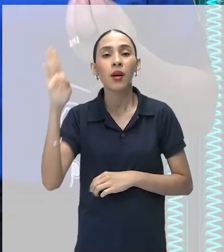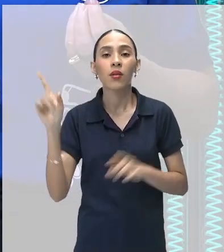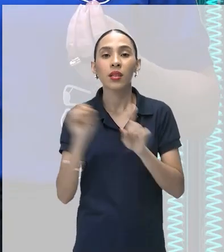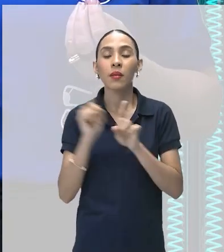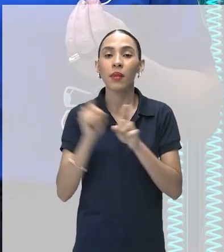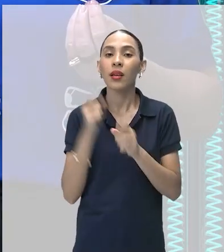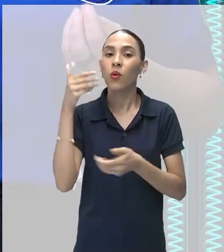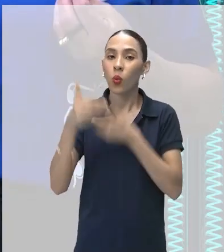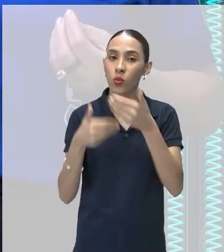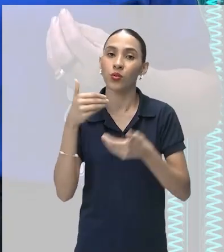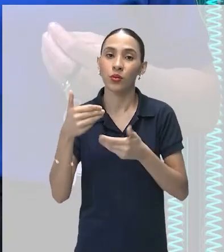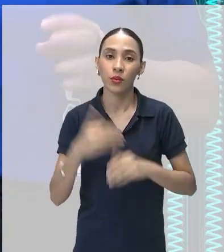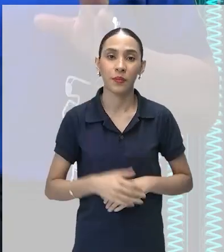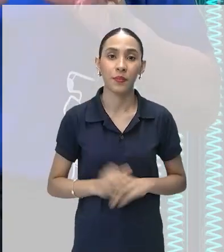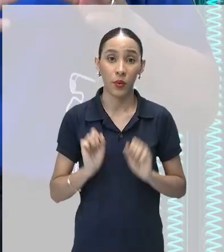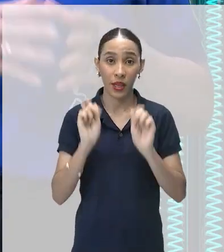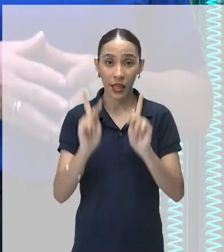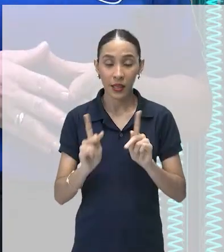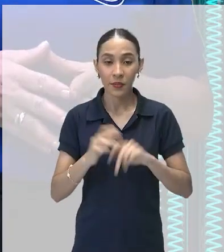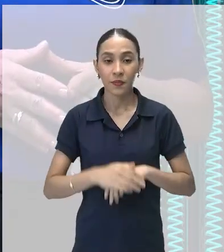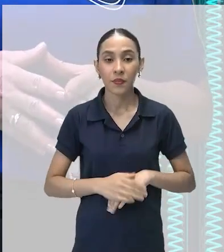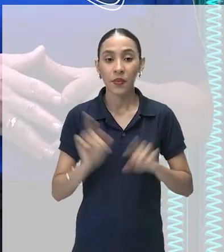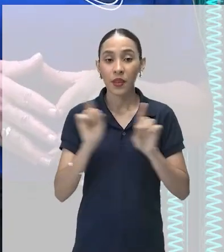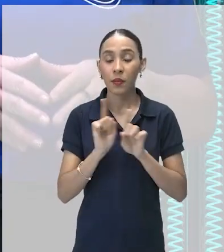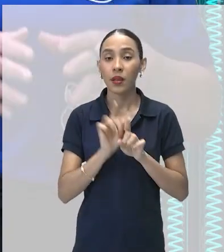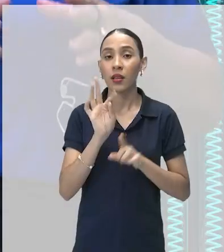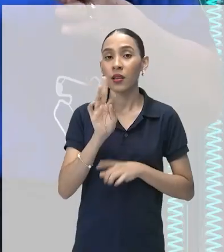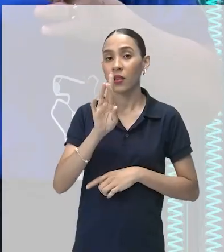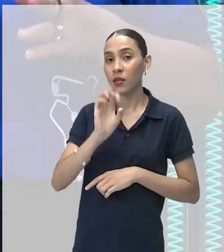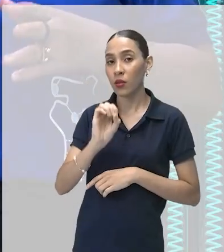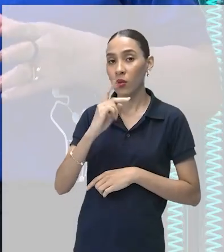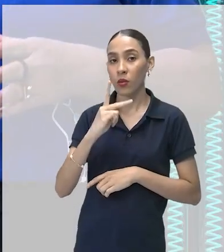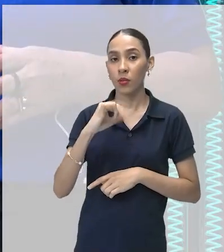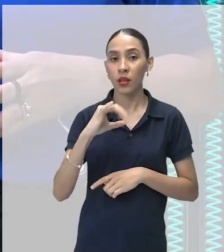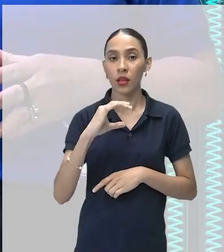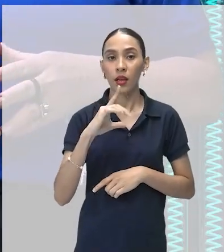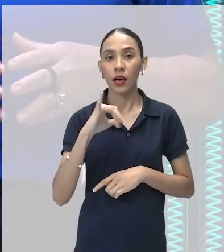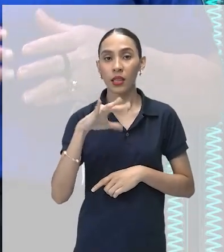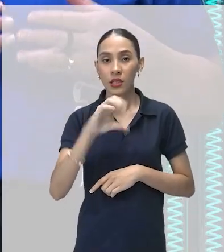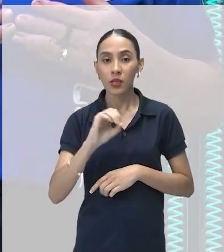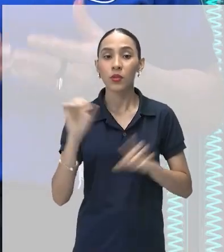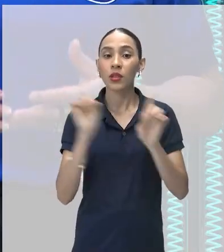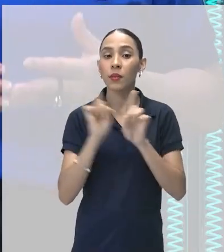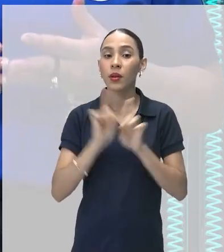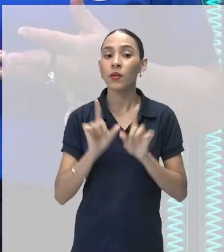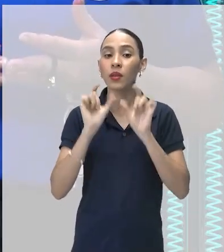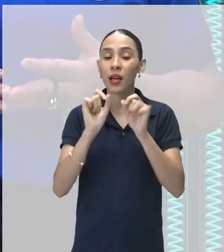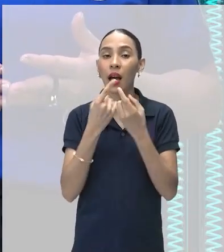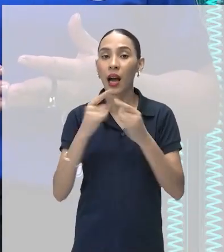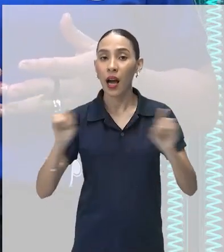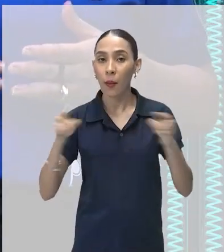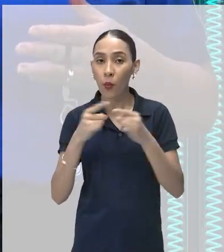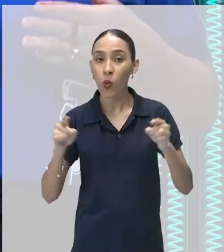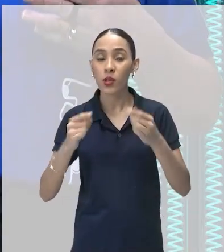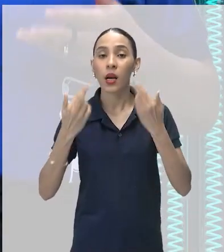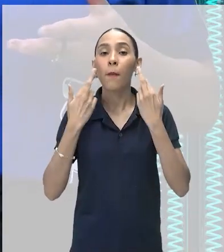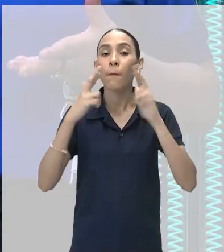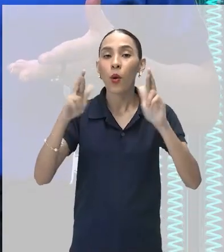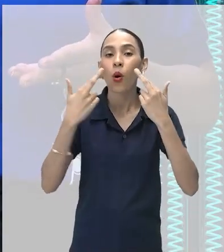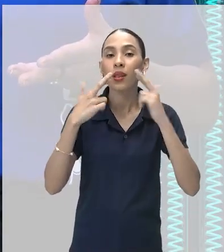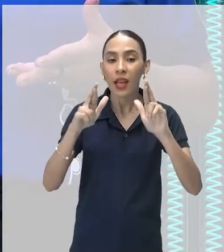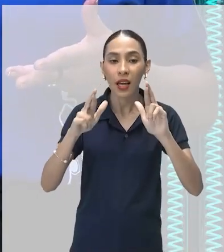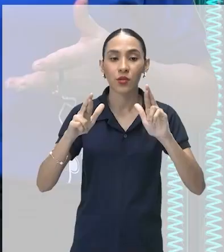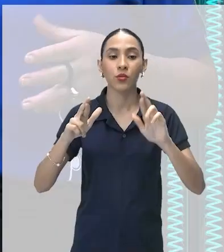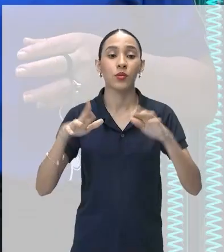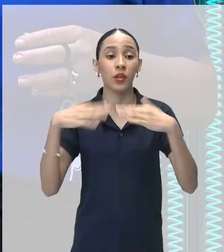ainda permanece, certo? Falamos do tropicalismo e depois falamos de quê? A música de protesto. A música